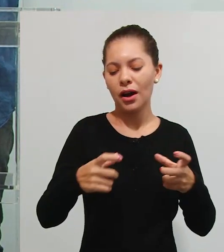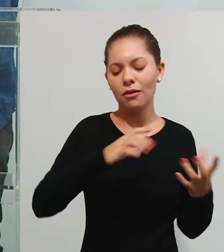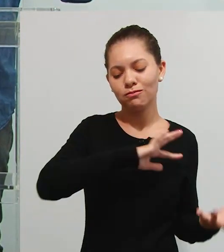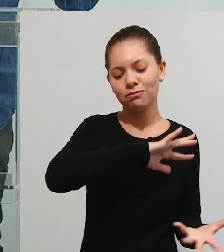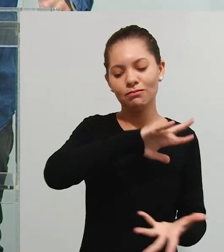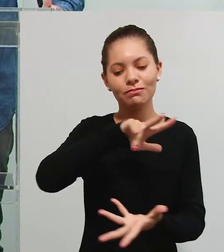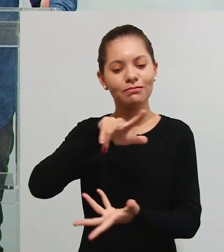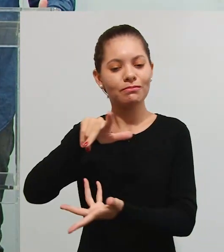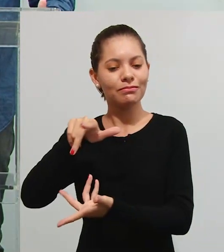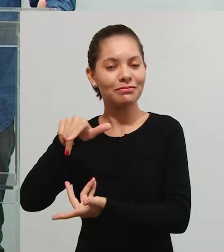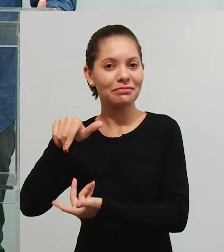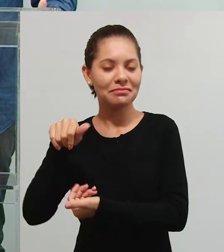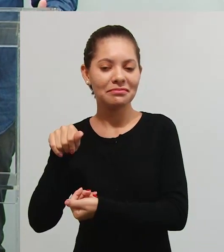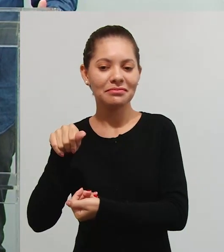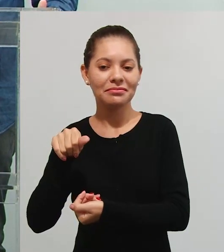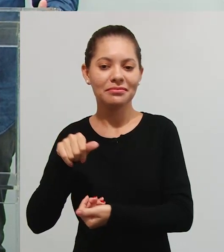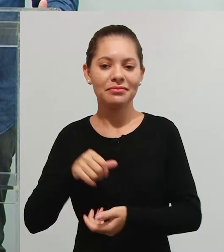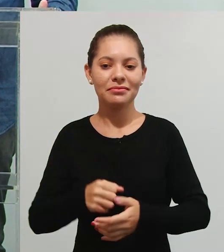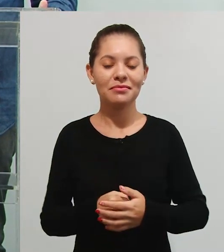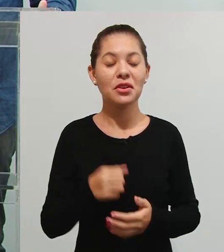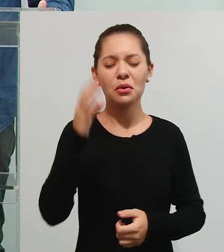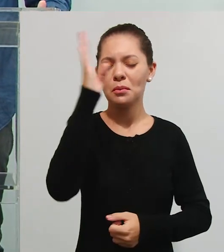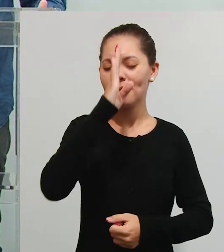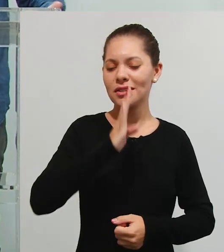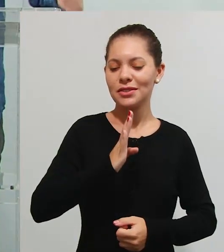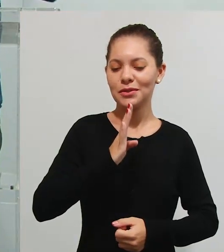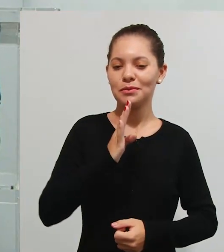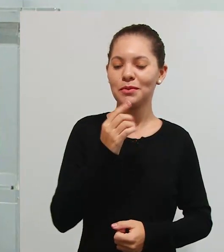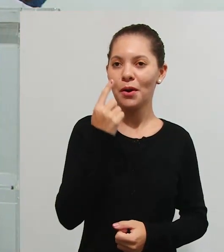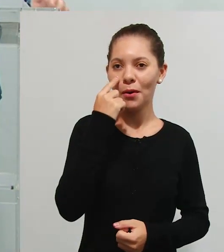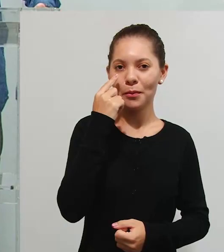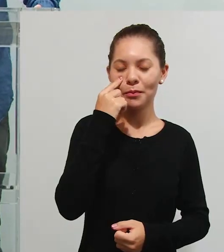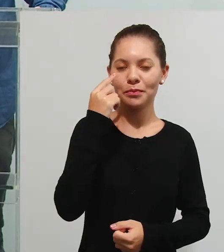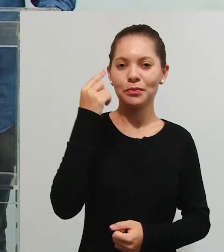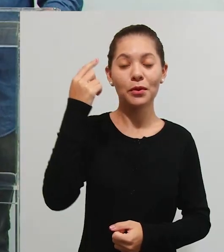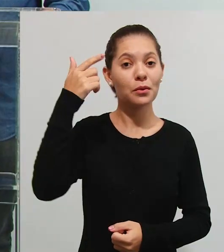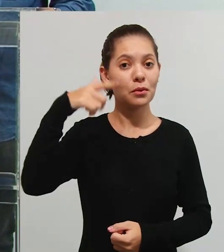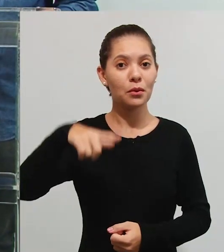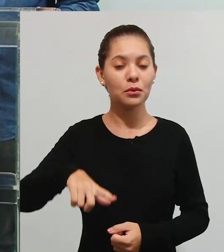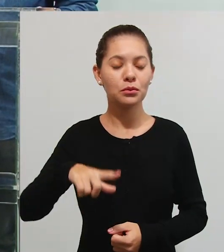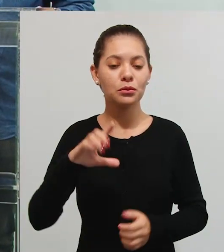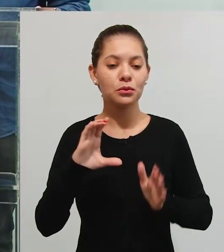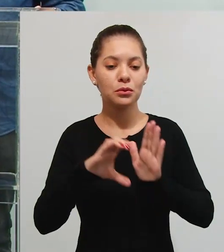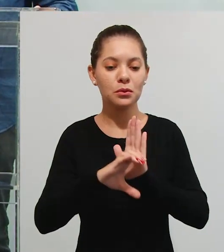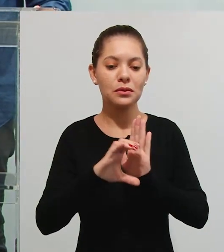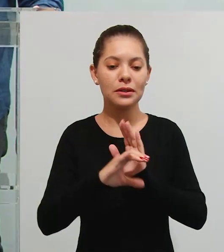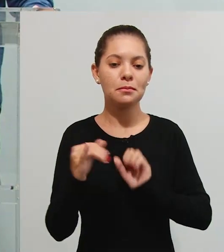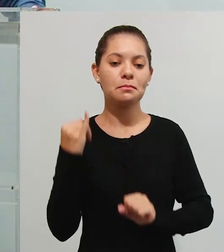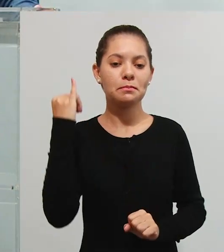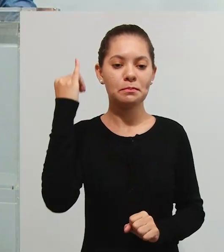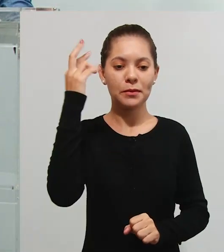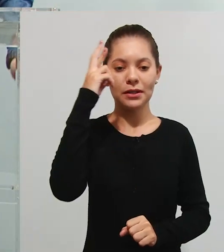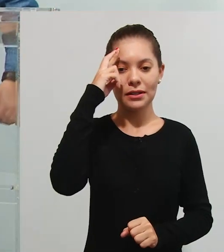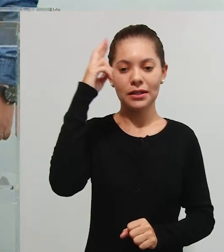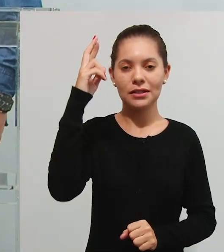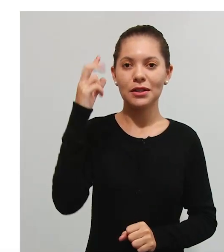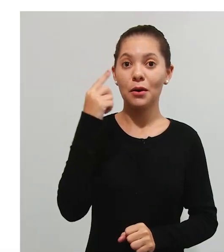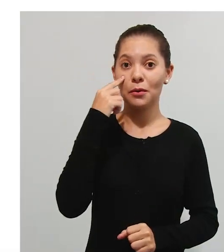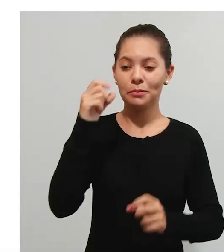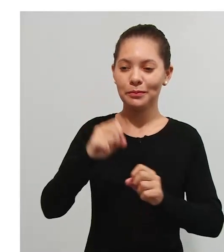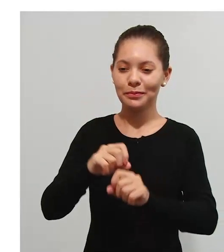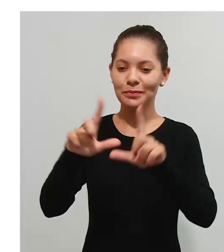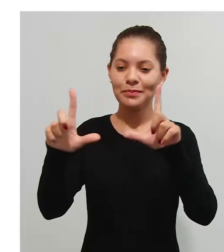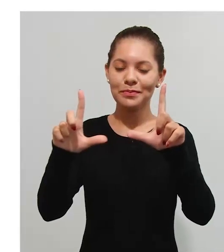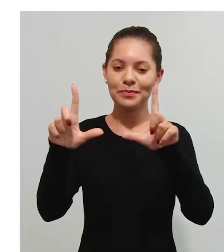local, regional e até mesmo nacional. Beleza? Olha só outro conceito importante de liderança. Vem comigo